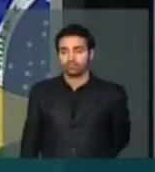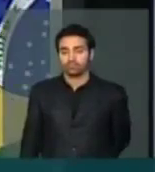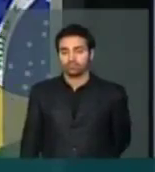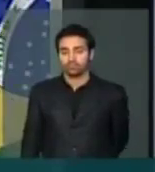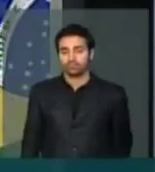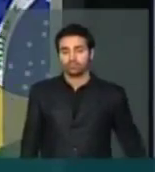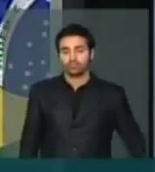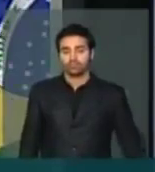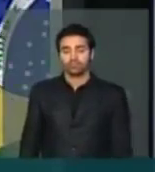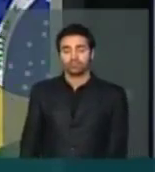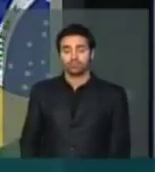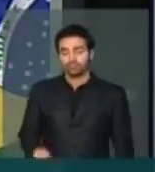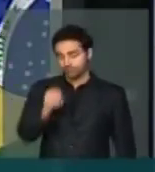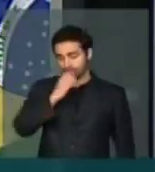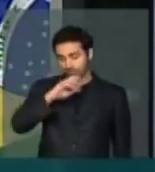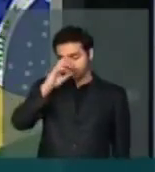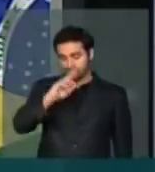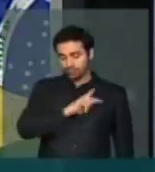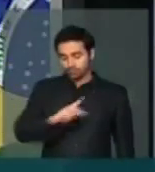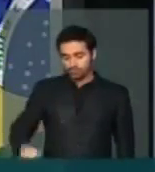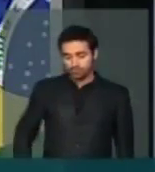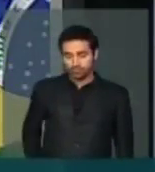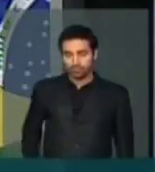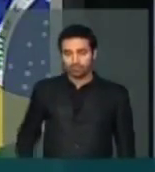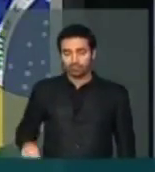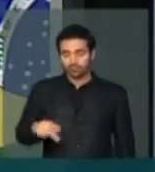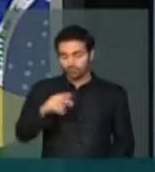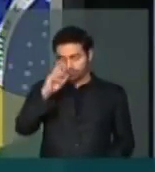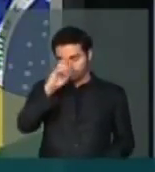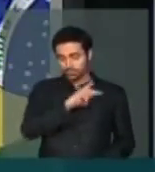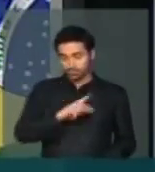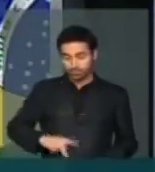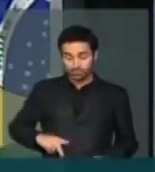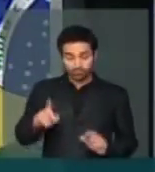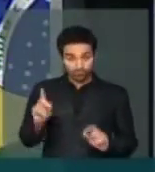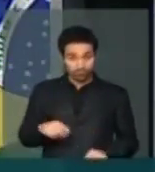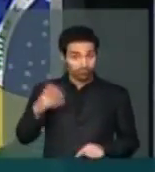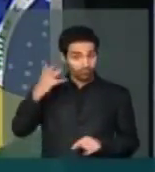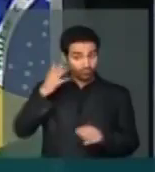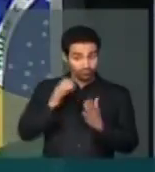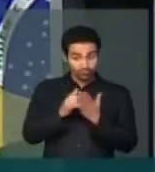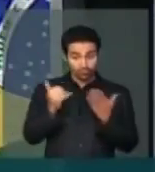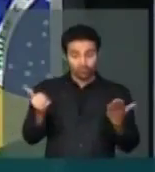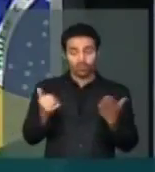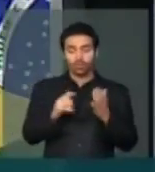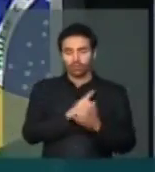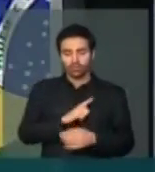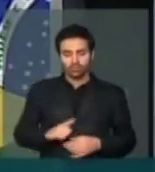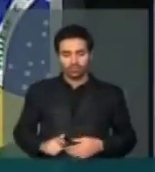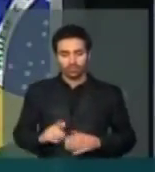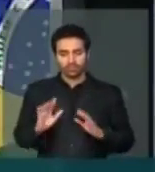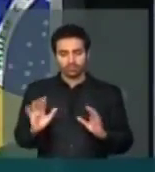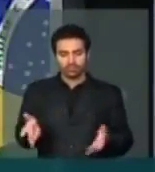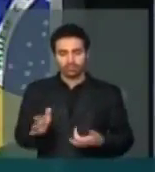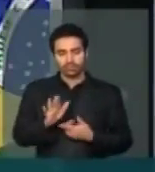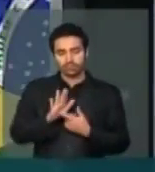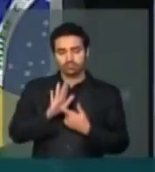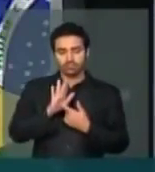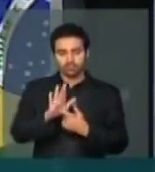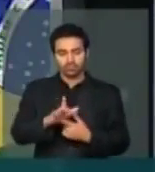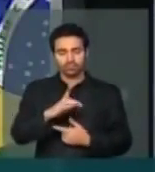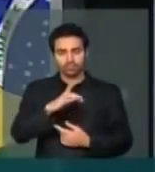uma matéria recorrente. Você abre os jornais, o governo anunciando recorde